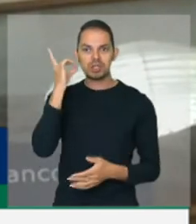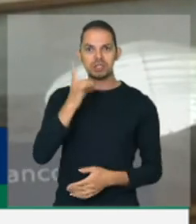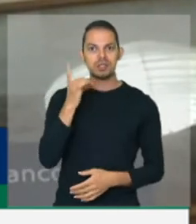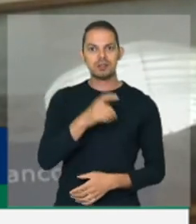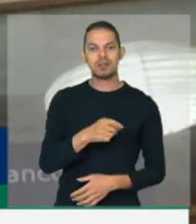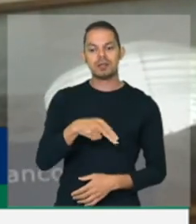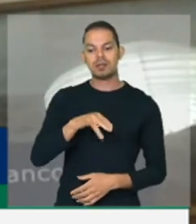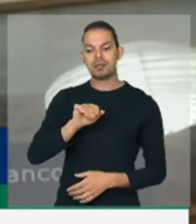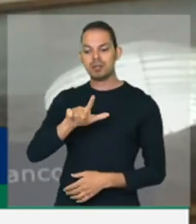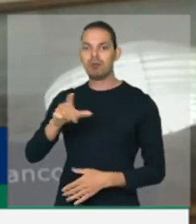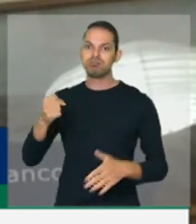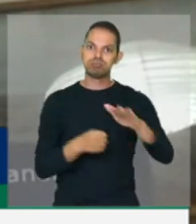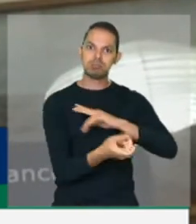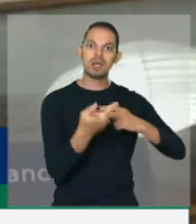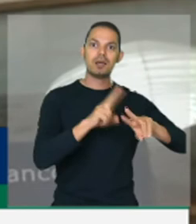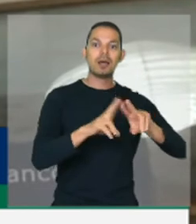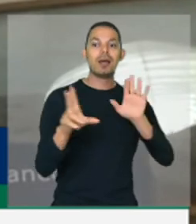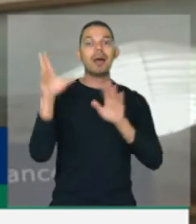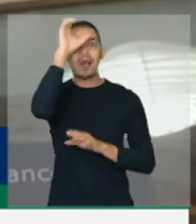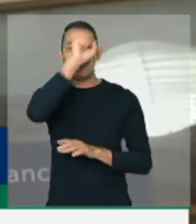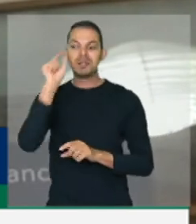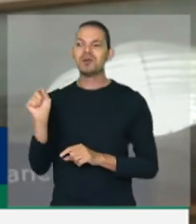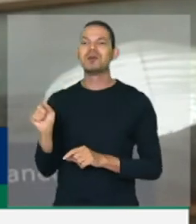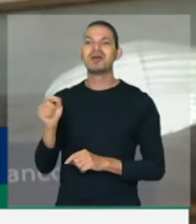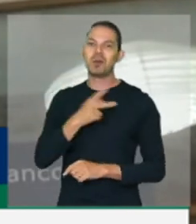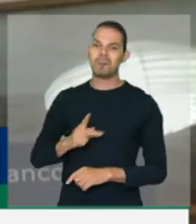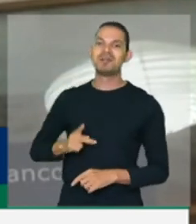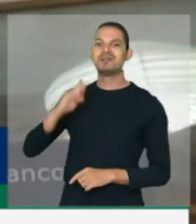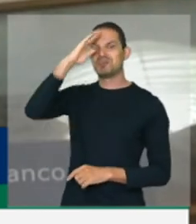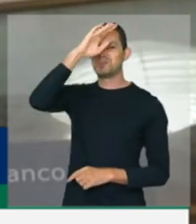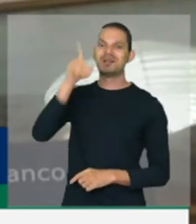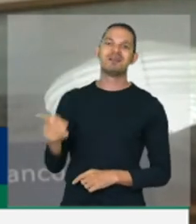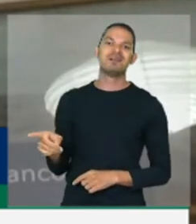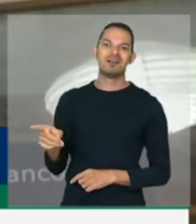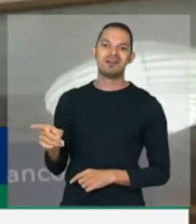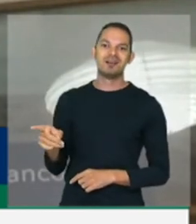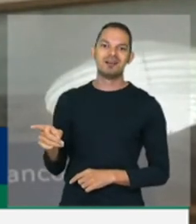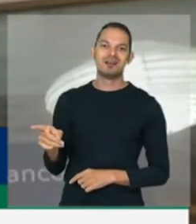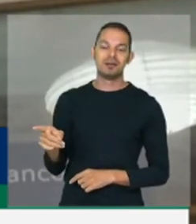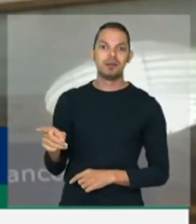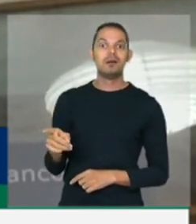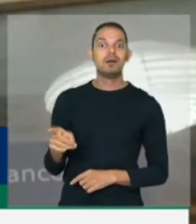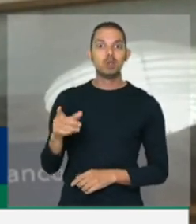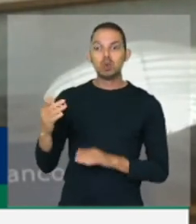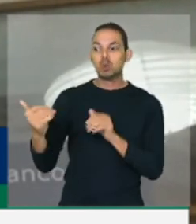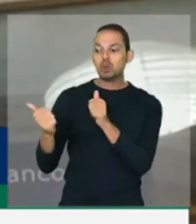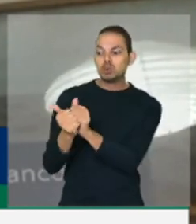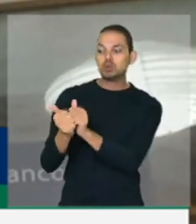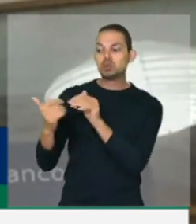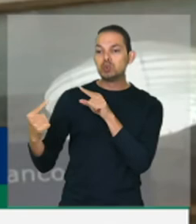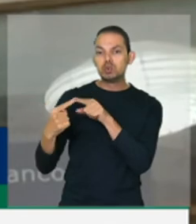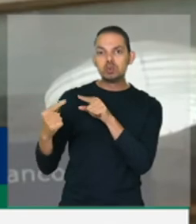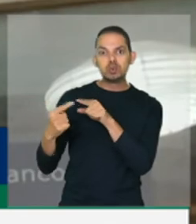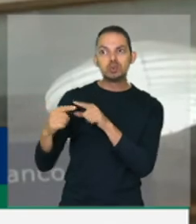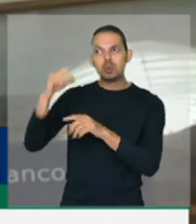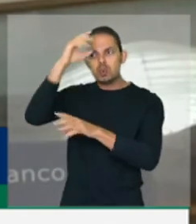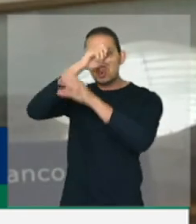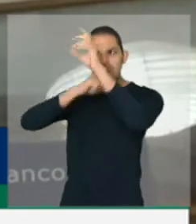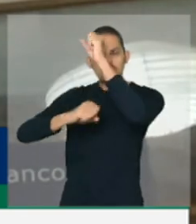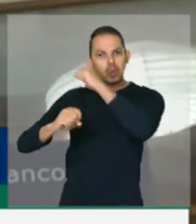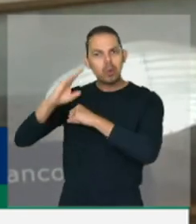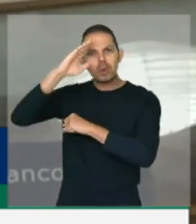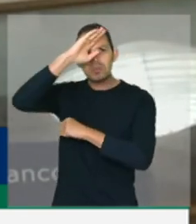um discurso que ele teve com quem aprender, e foi o presidente da República. Ele vem da mesma escola de um bolsonarismo que não tem